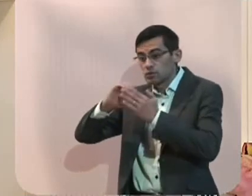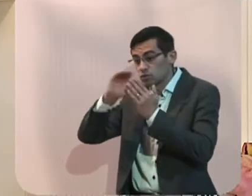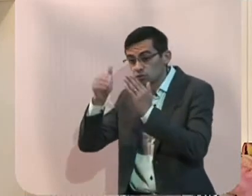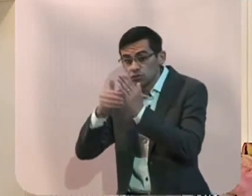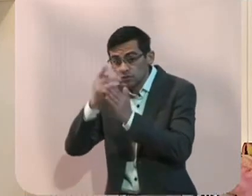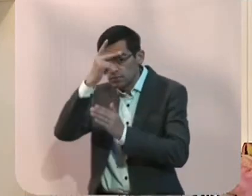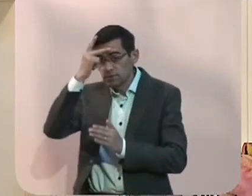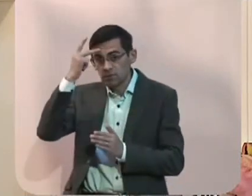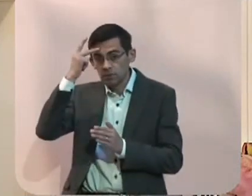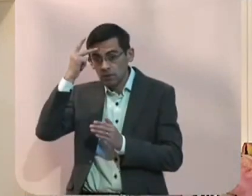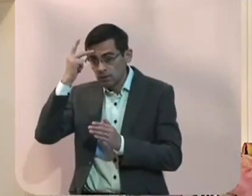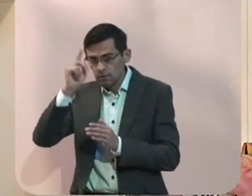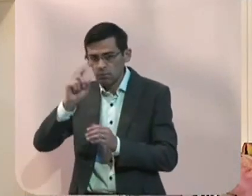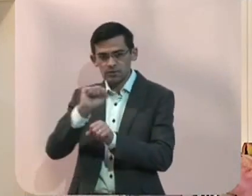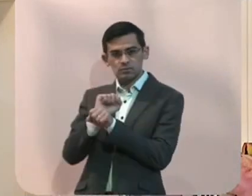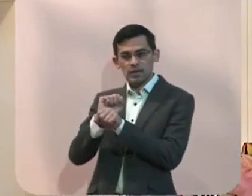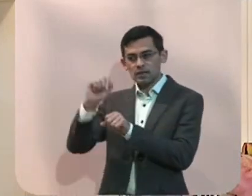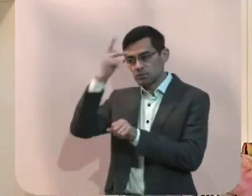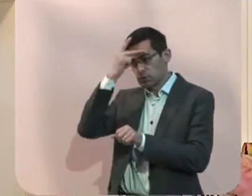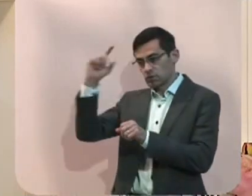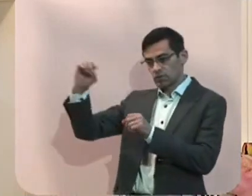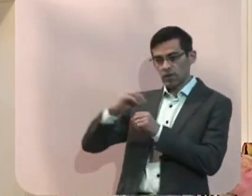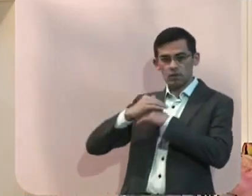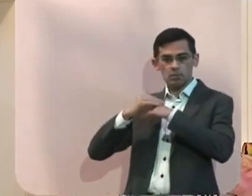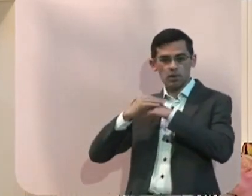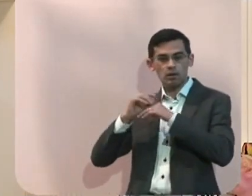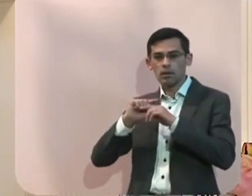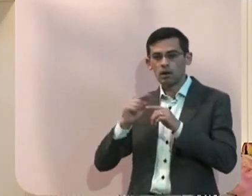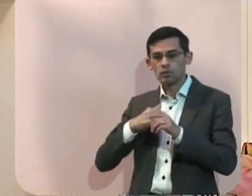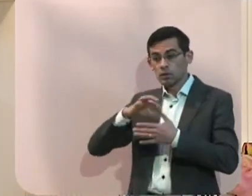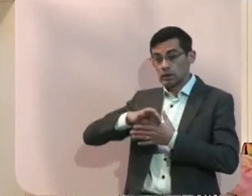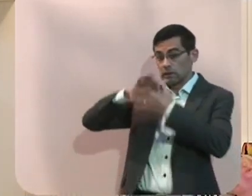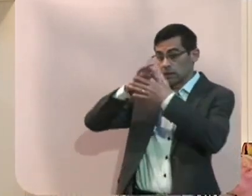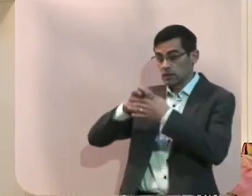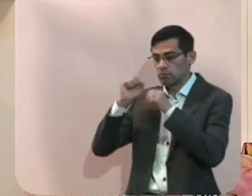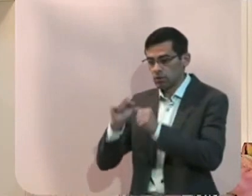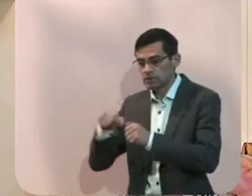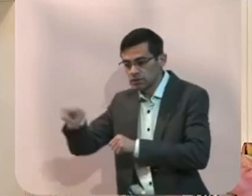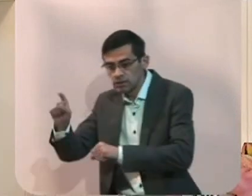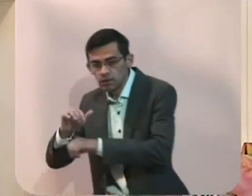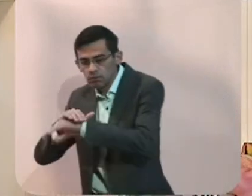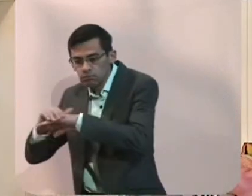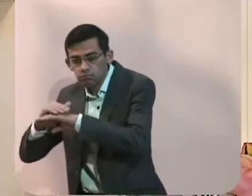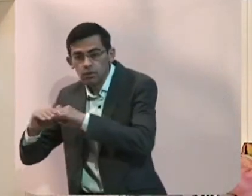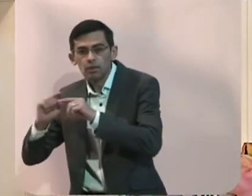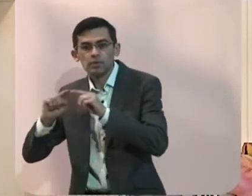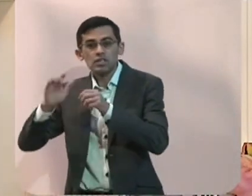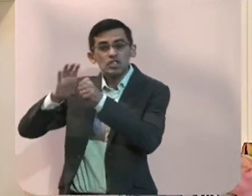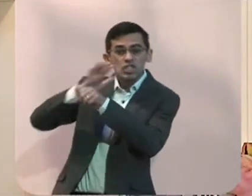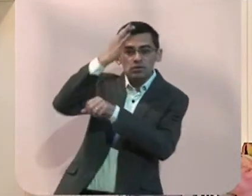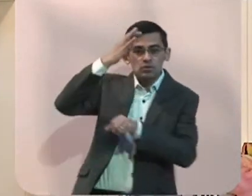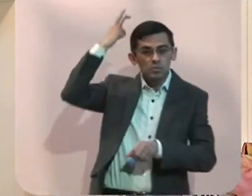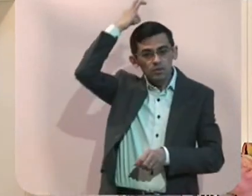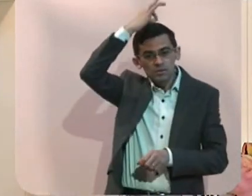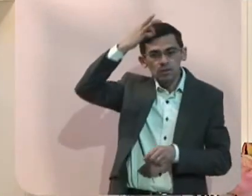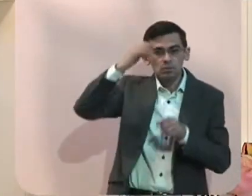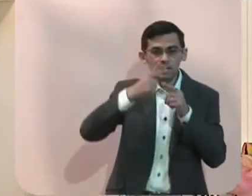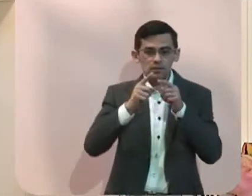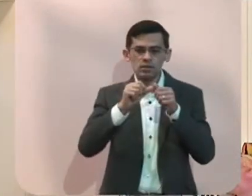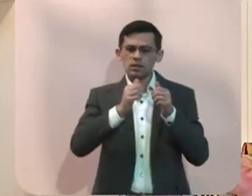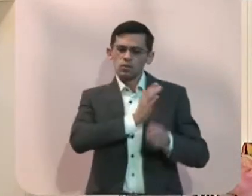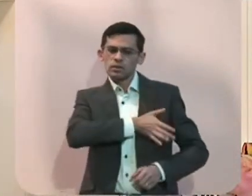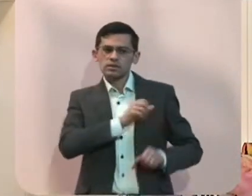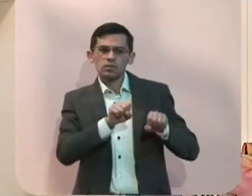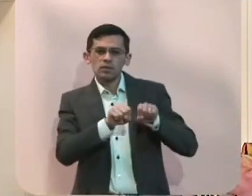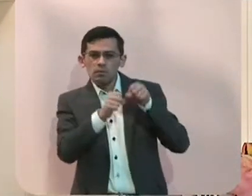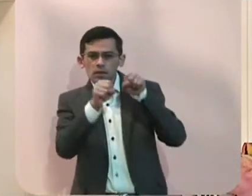não esperar que todos lavem os seus pés. E isso só cheio do Espírito Santo, porque a gente vai sendo quebrado por dentro